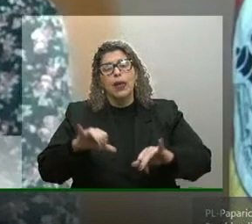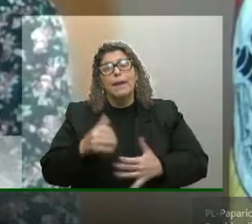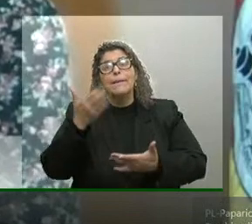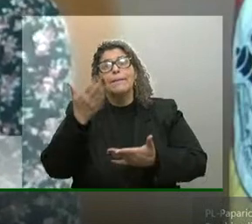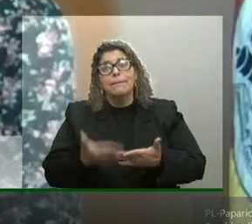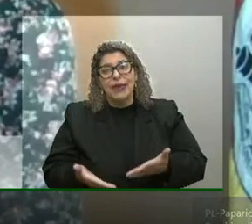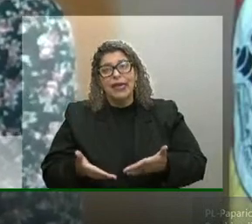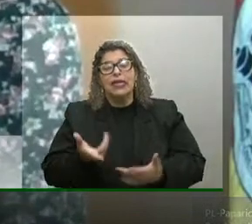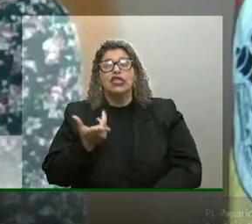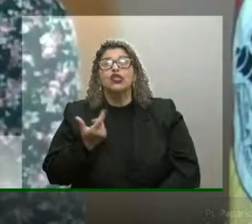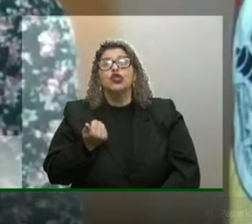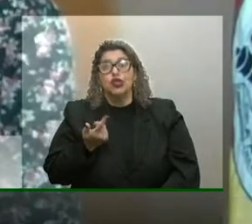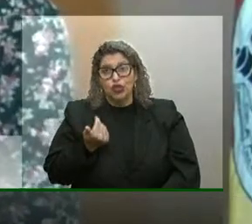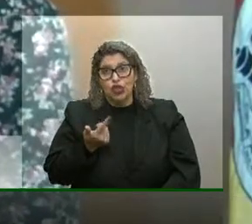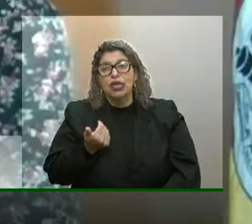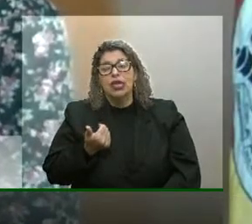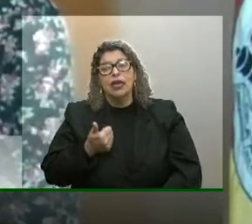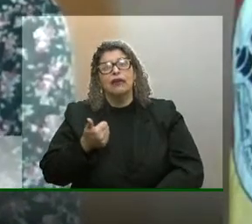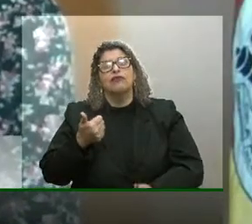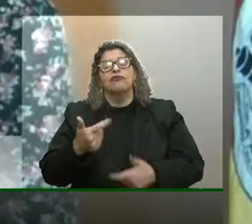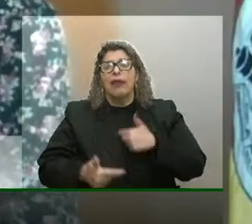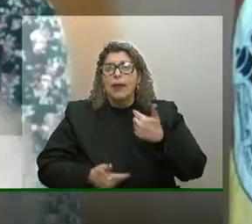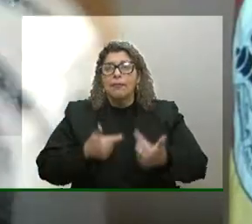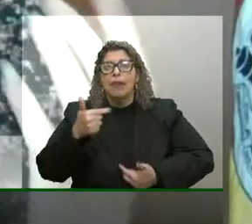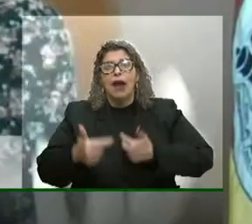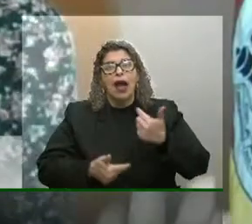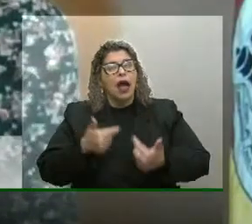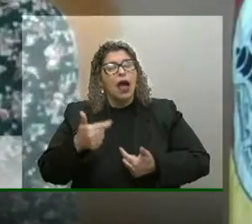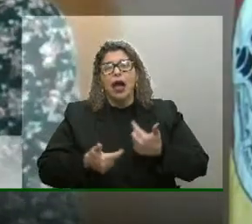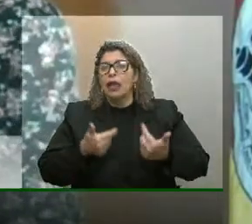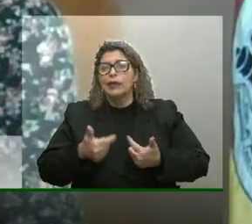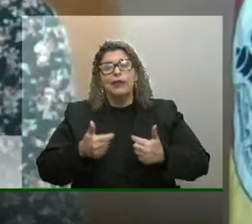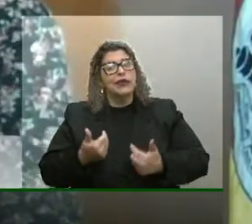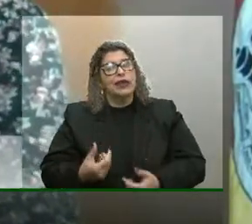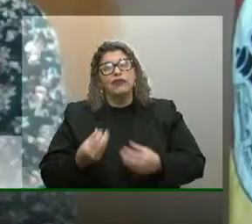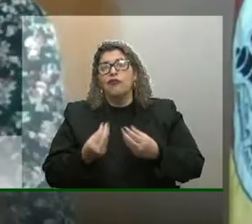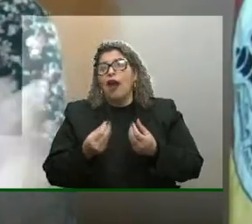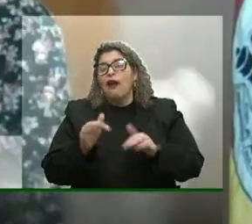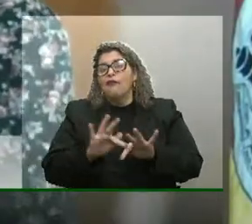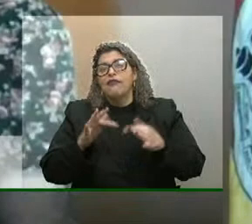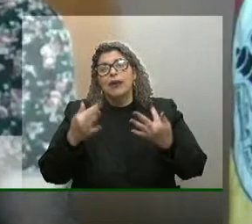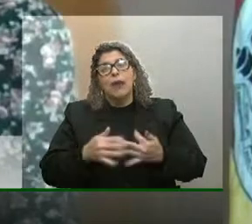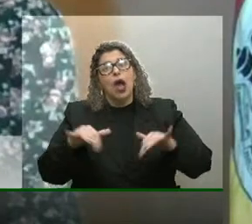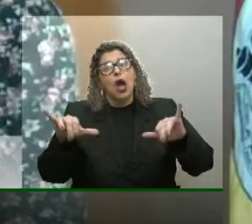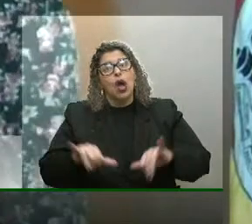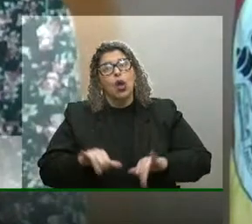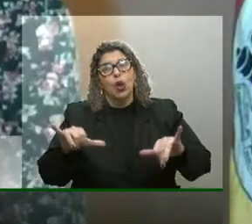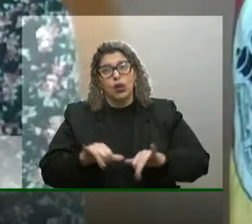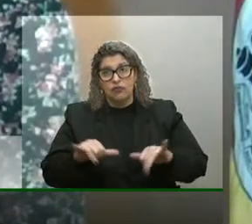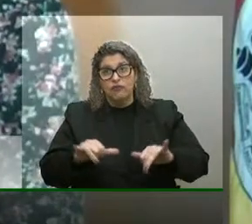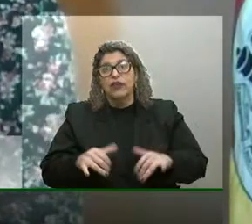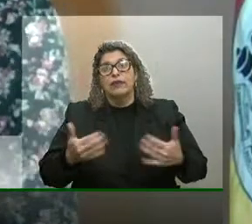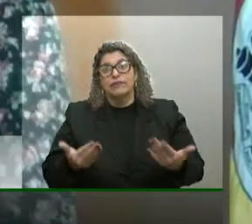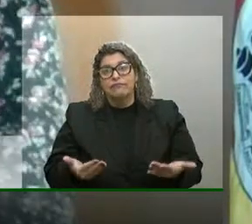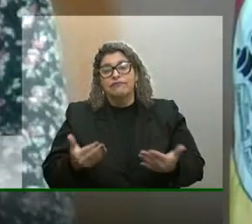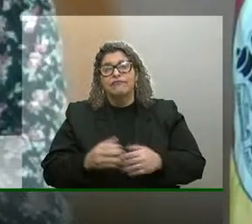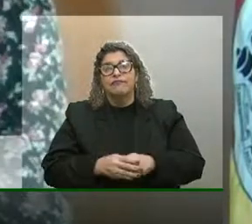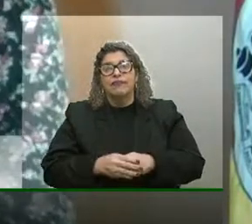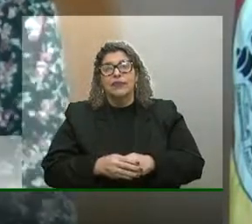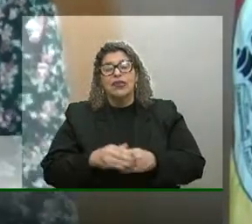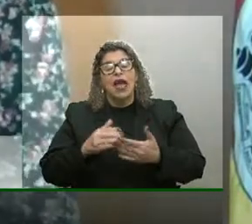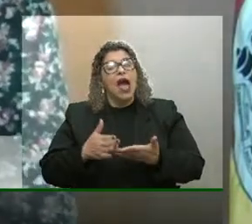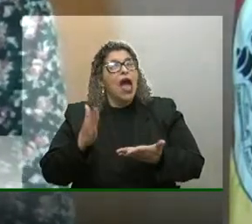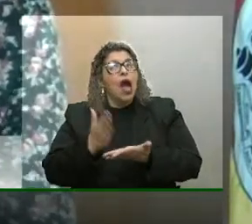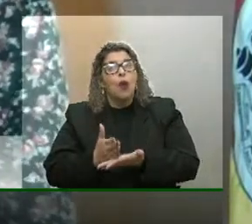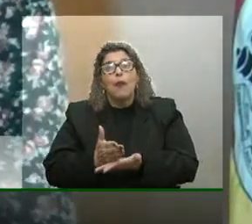perda financeira que acaba desestruturando toda a sua família, toda a sua casa. Então é uma